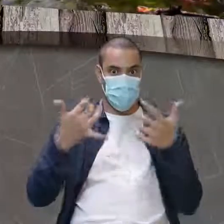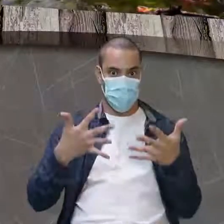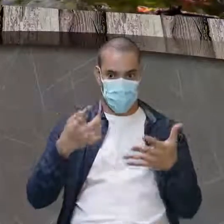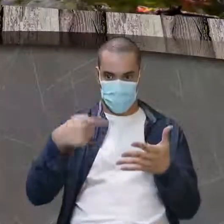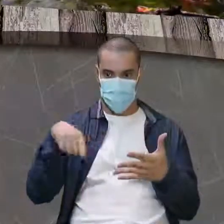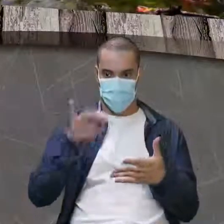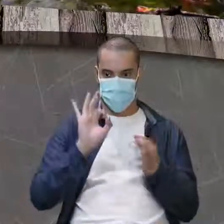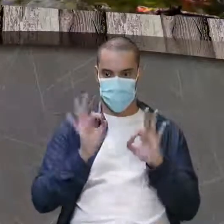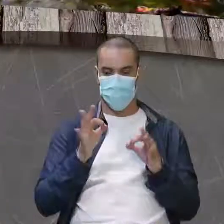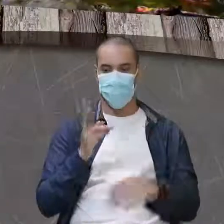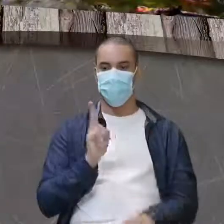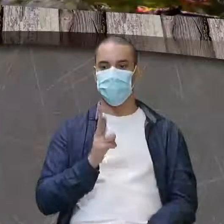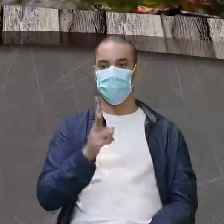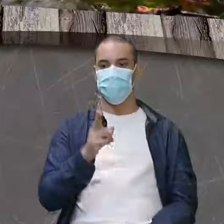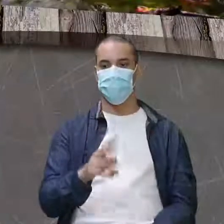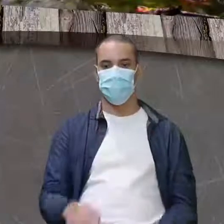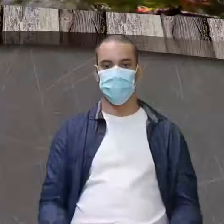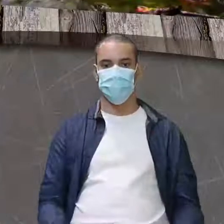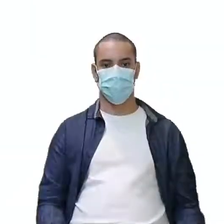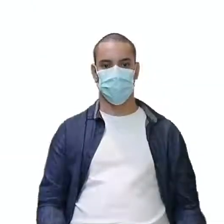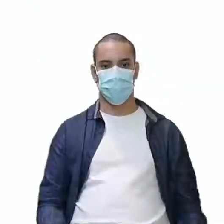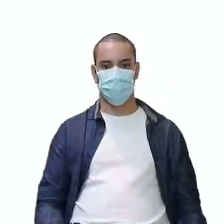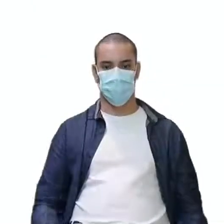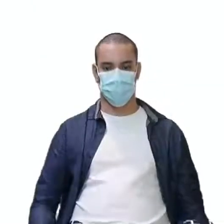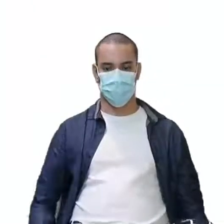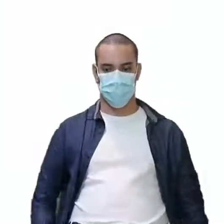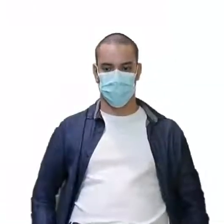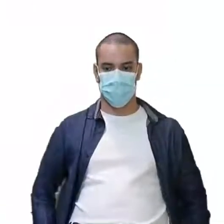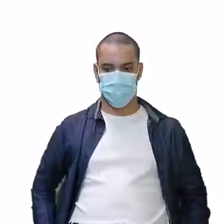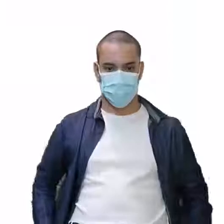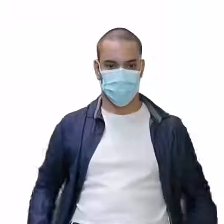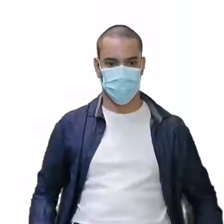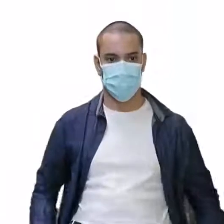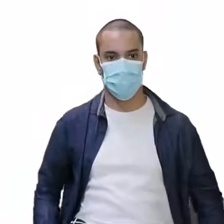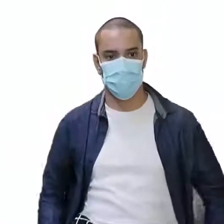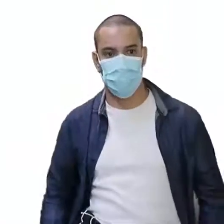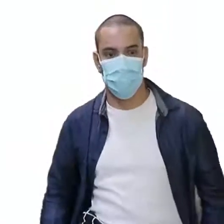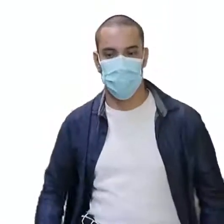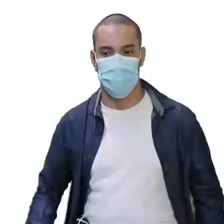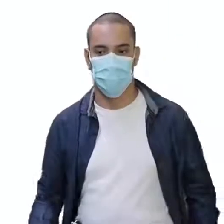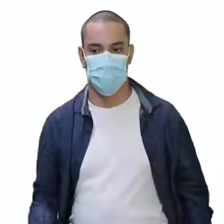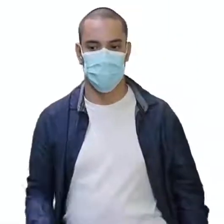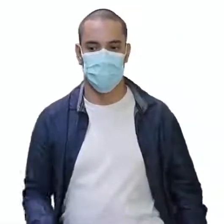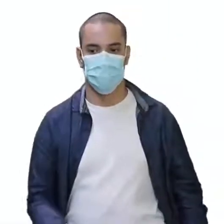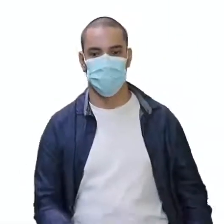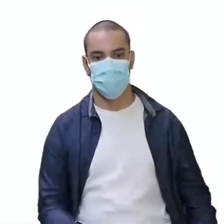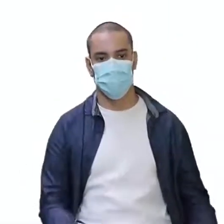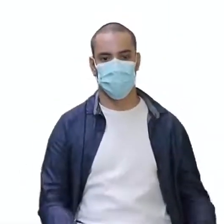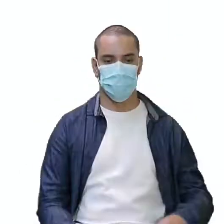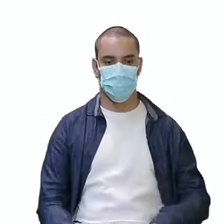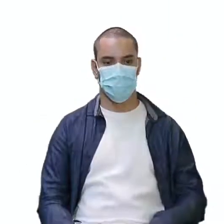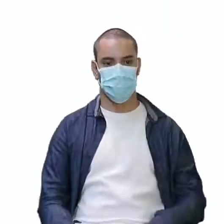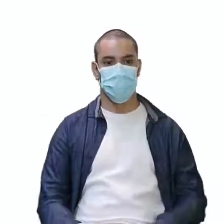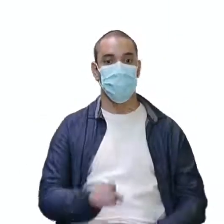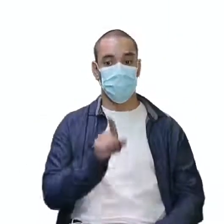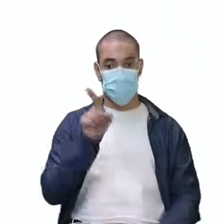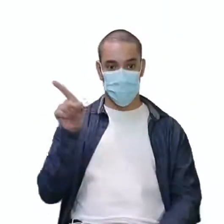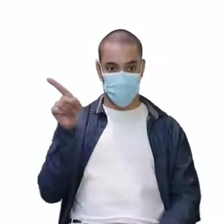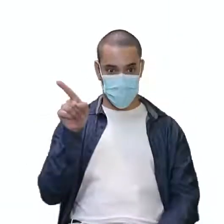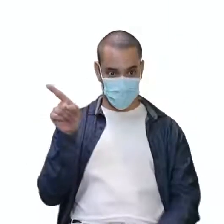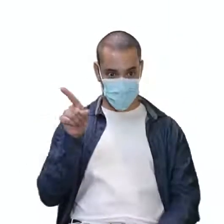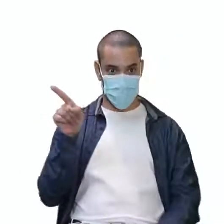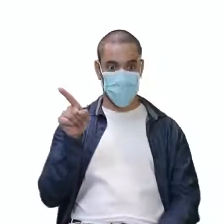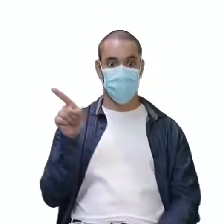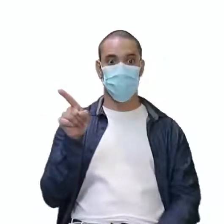você. Vamos seguindo? Olha lá. Ainda no canibalismo, é isso mesmo,